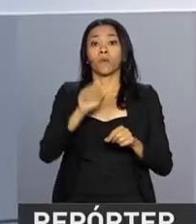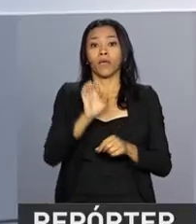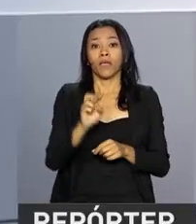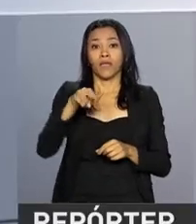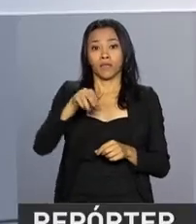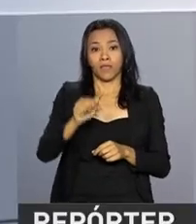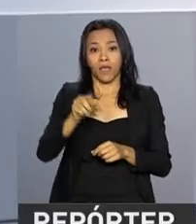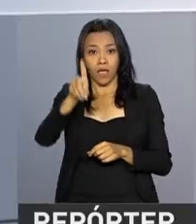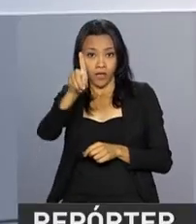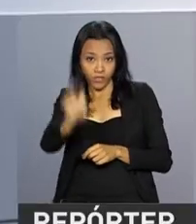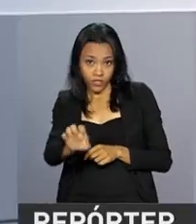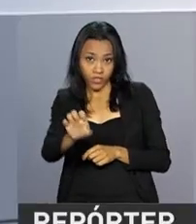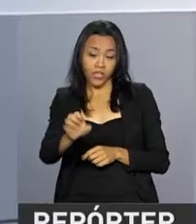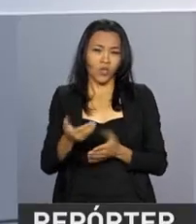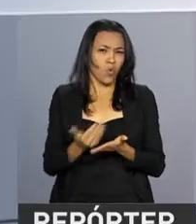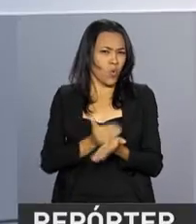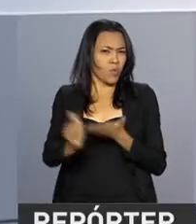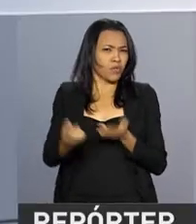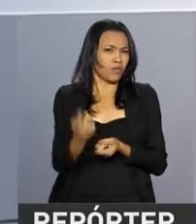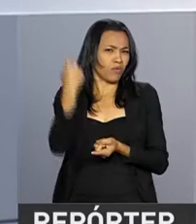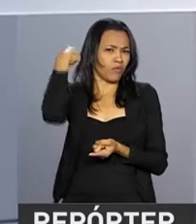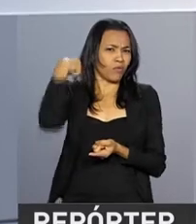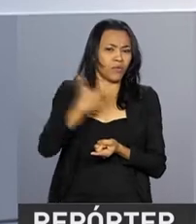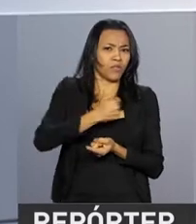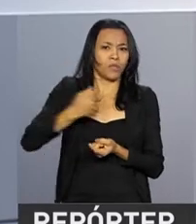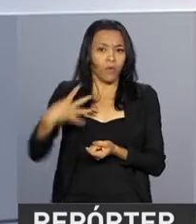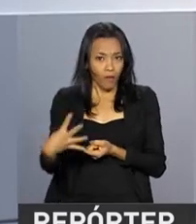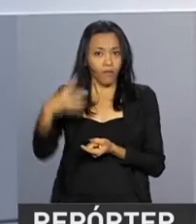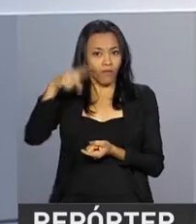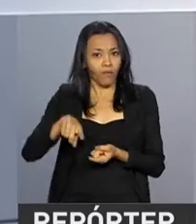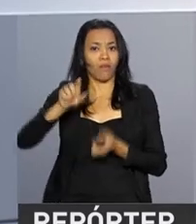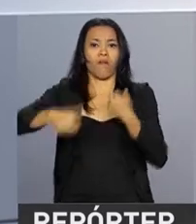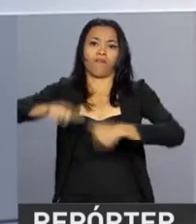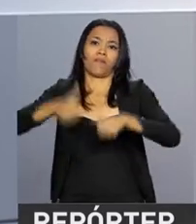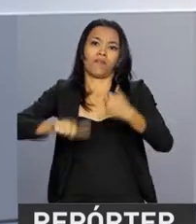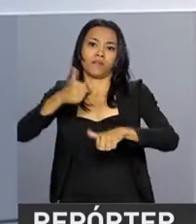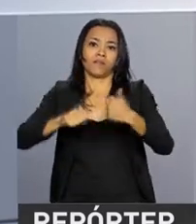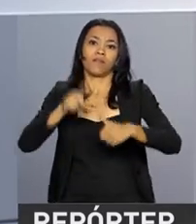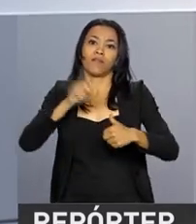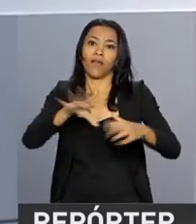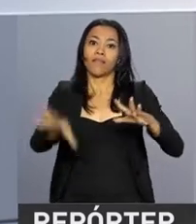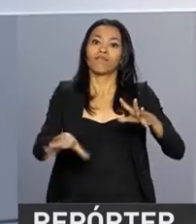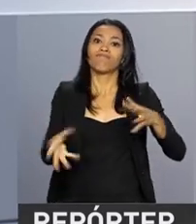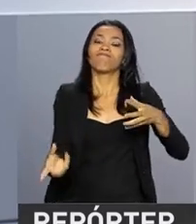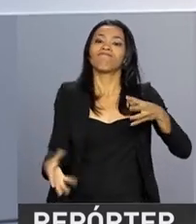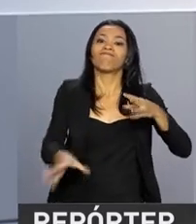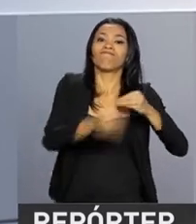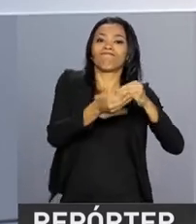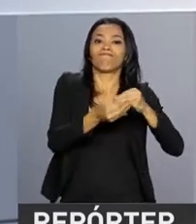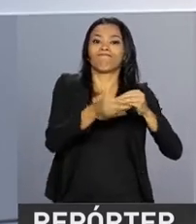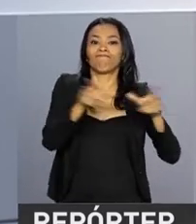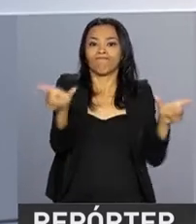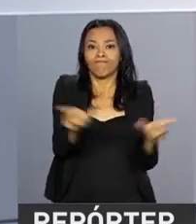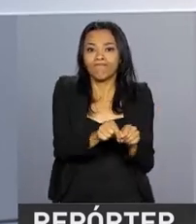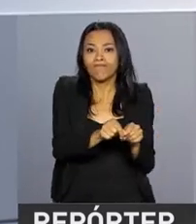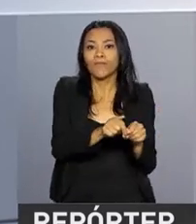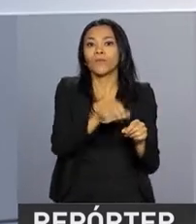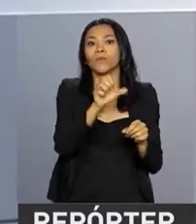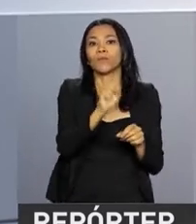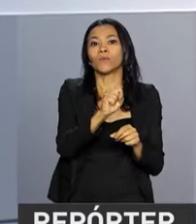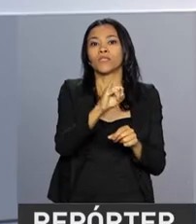dos estudantes aplicado desde 2004 é uma das avaliações que com em um sistema nacional de avaliação da educação superior